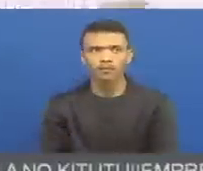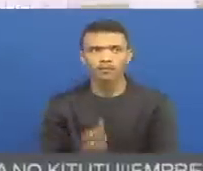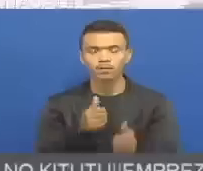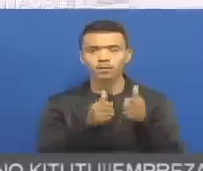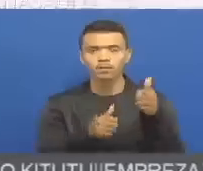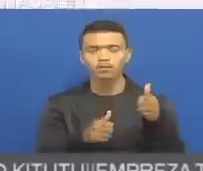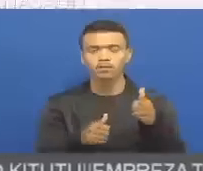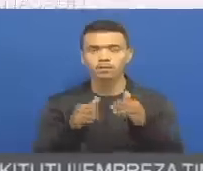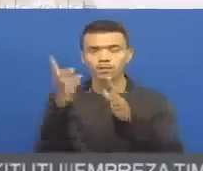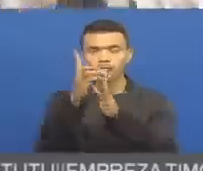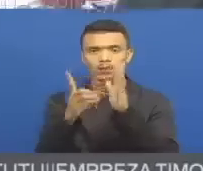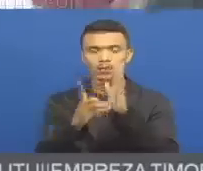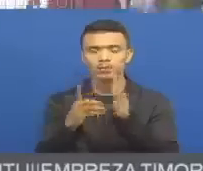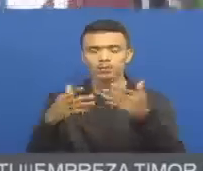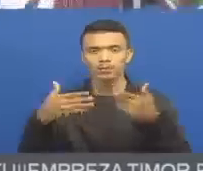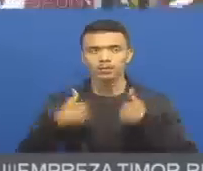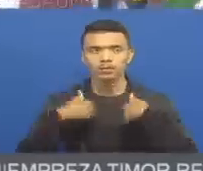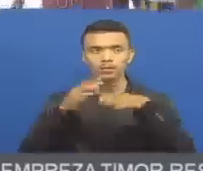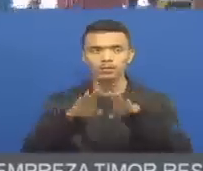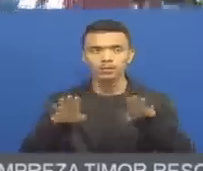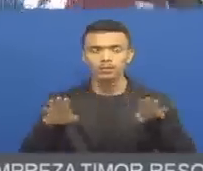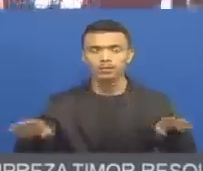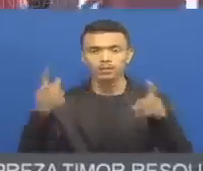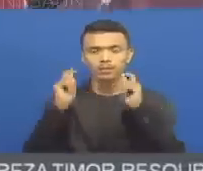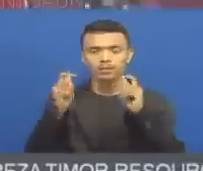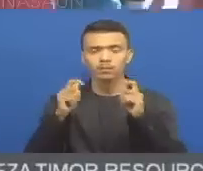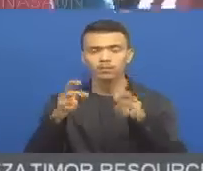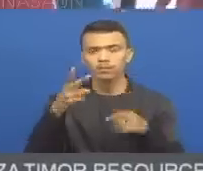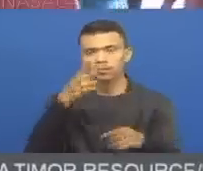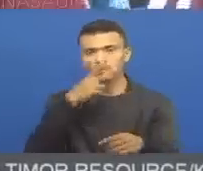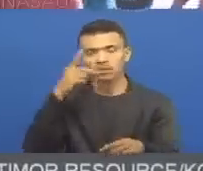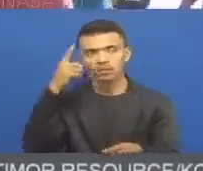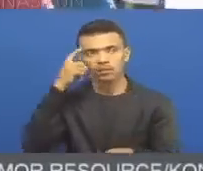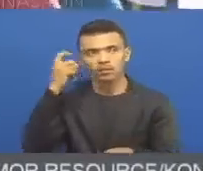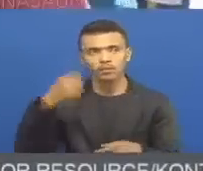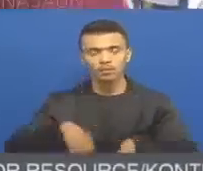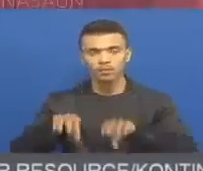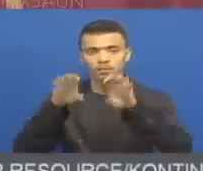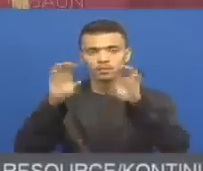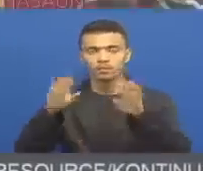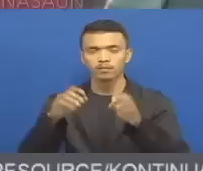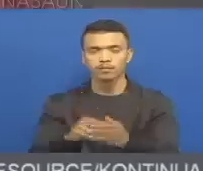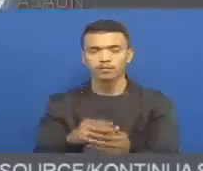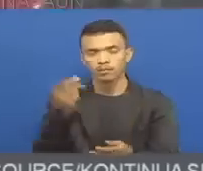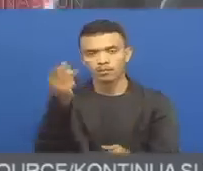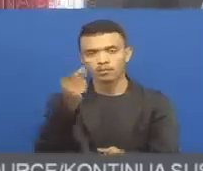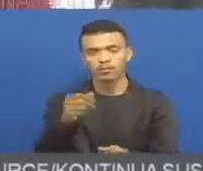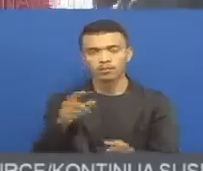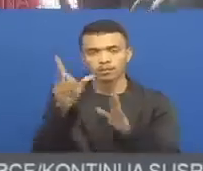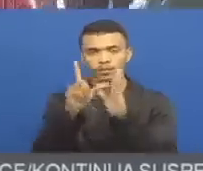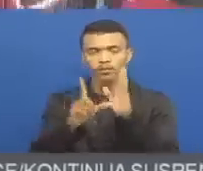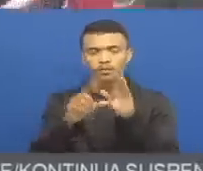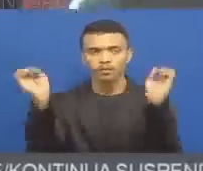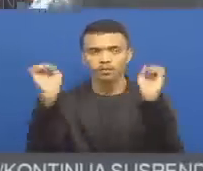que tá considerado, né? Veia, lili, o labariqui, sira, né? Tenta consumo, tabaco, sira, tambalo, que sira, fã, tabaco, rajo. Então, nem a lei la permite. Tamba,